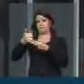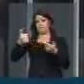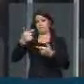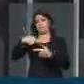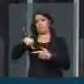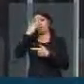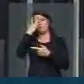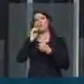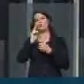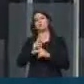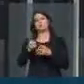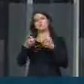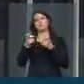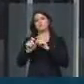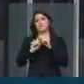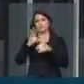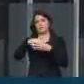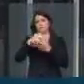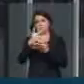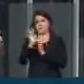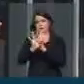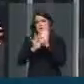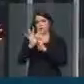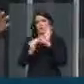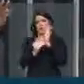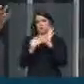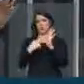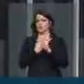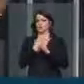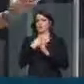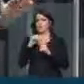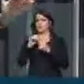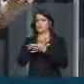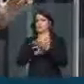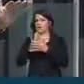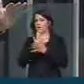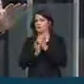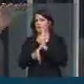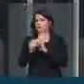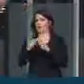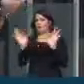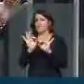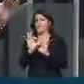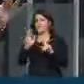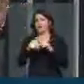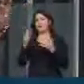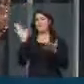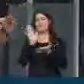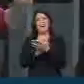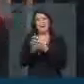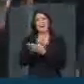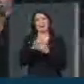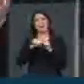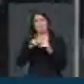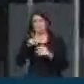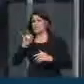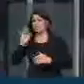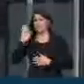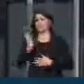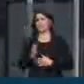vocês podem olhar isso no próprio texto do Senado, que nós não fizemos nenhuma emenda para que ele vá